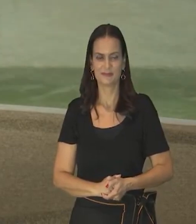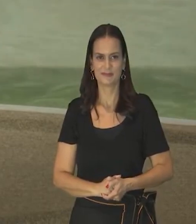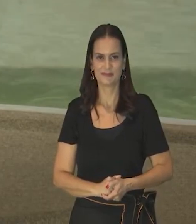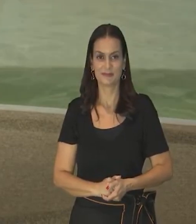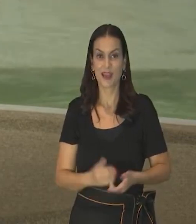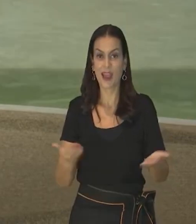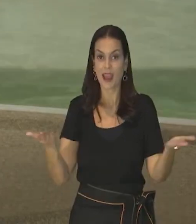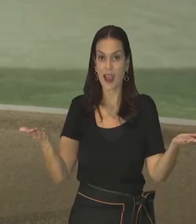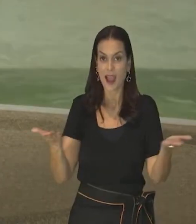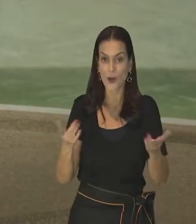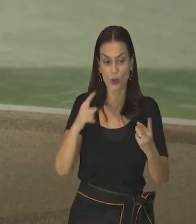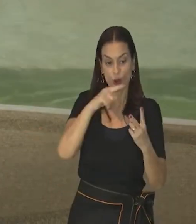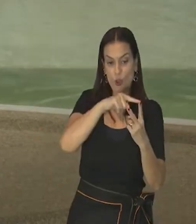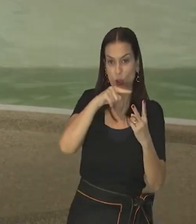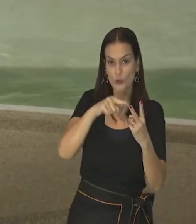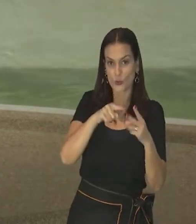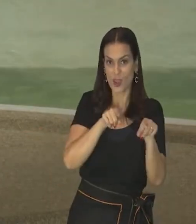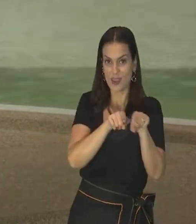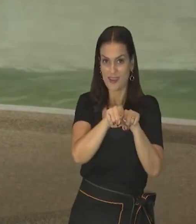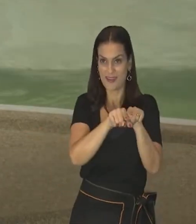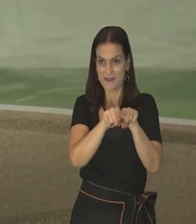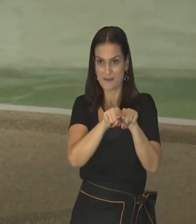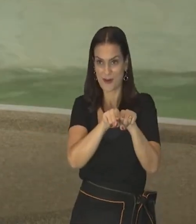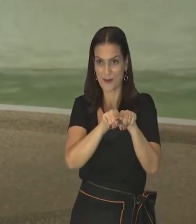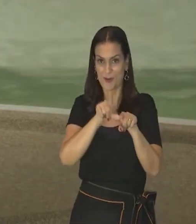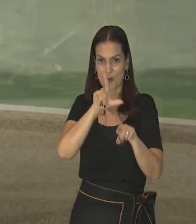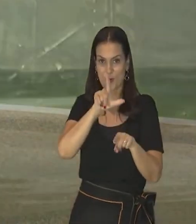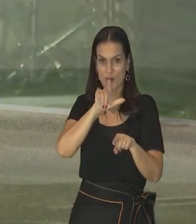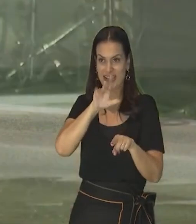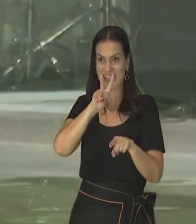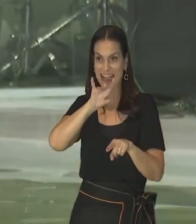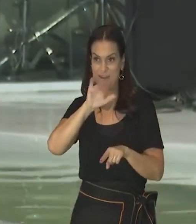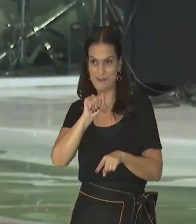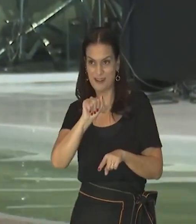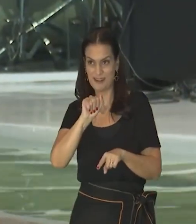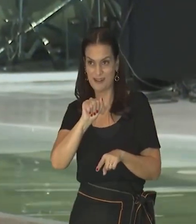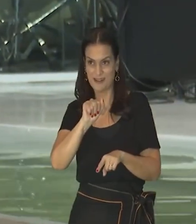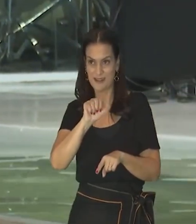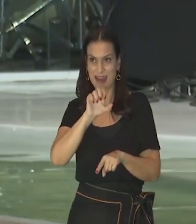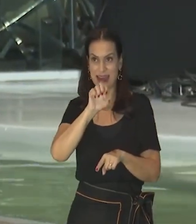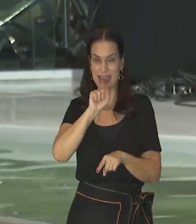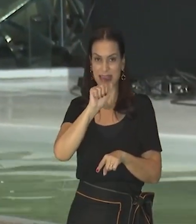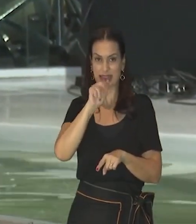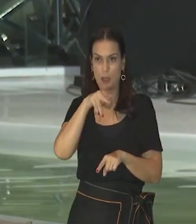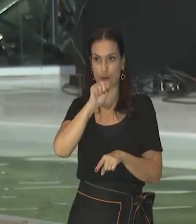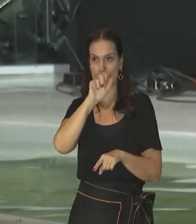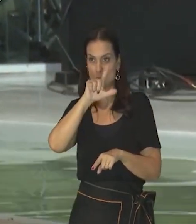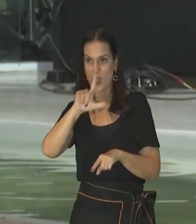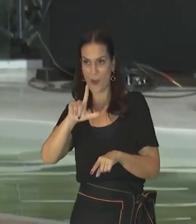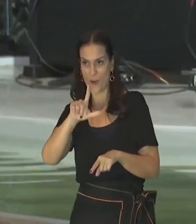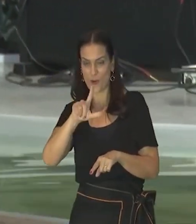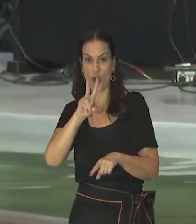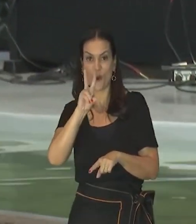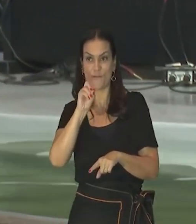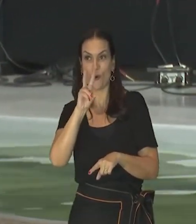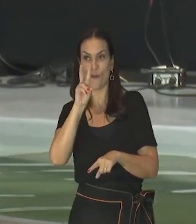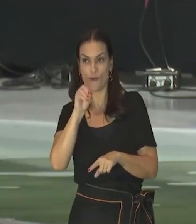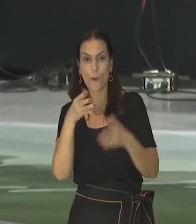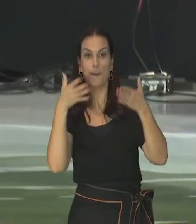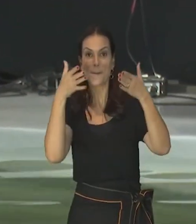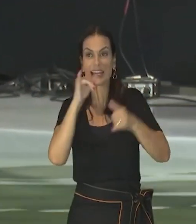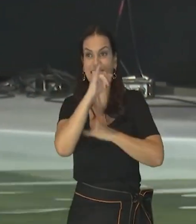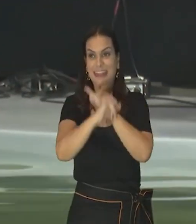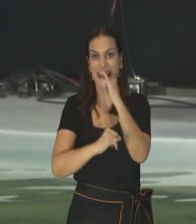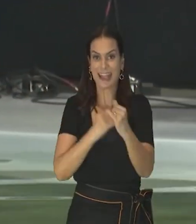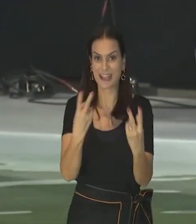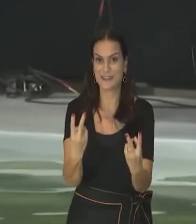Estou recebendo dois irmãos, a Lívia e o Samuel, e o vovô está participando pela